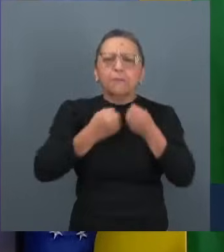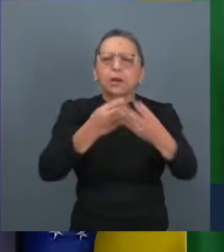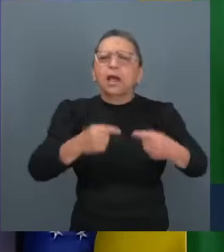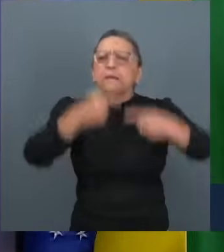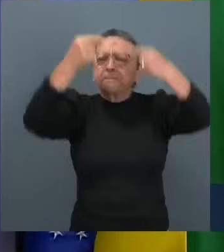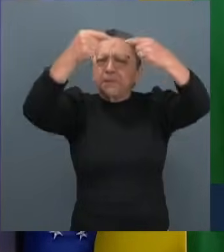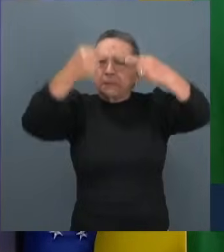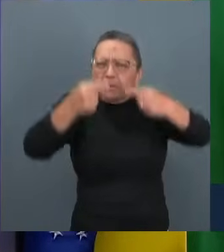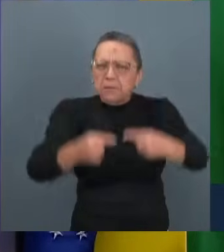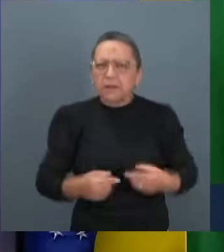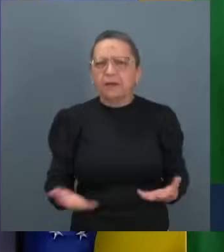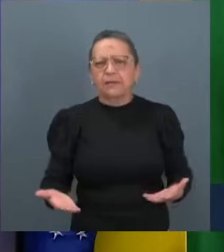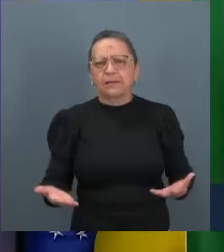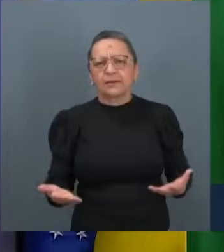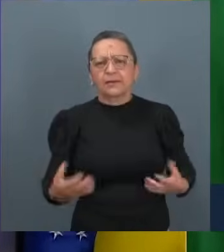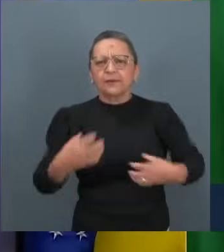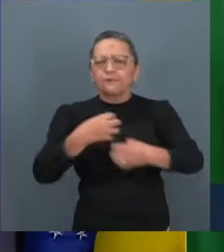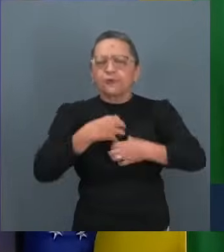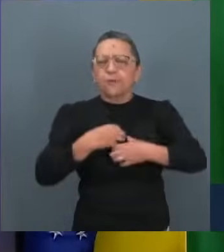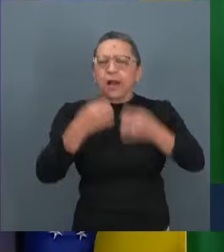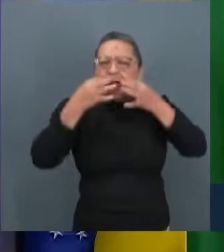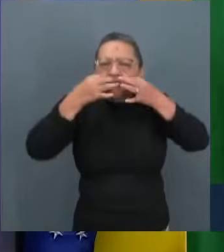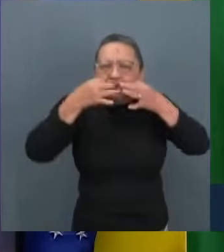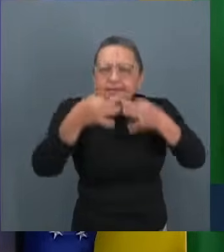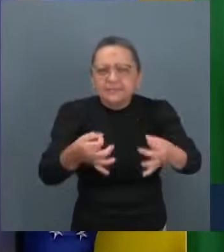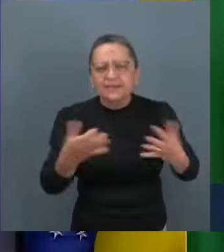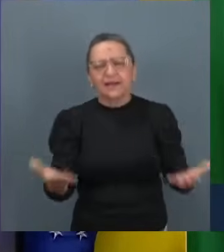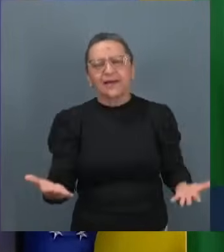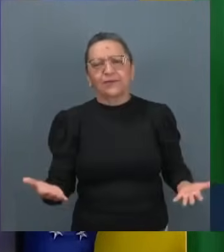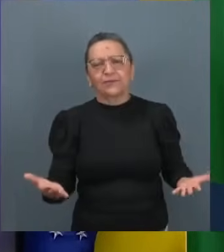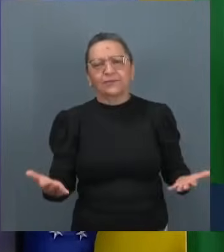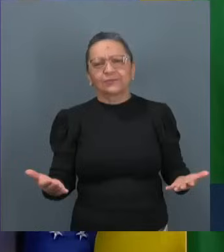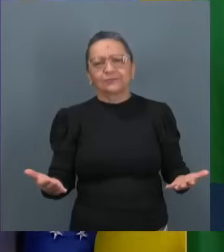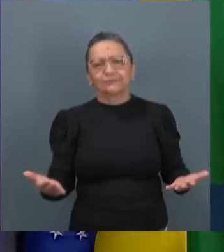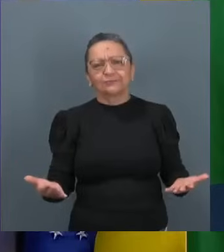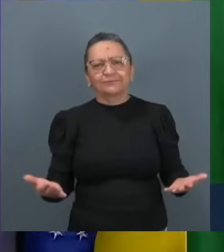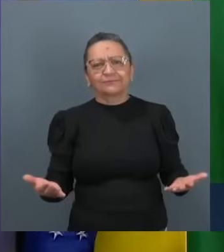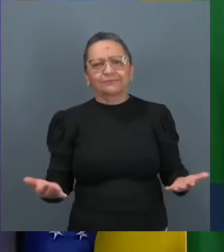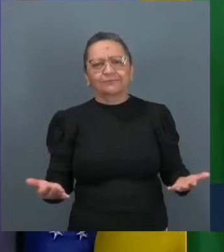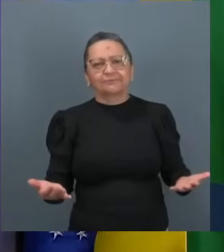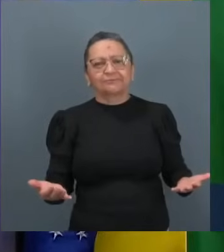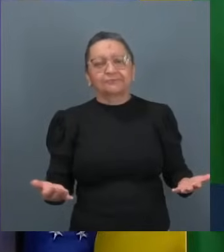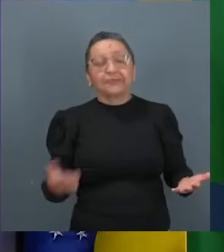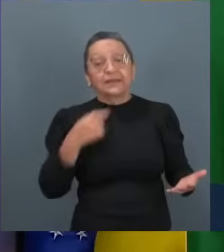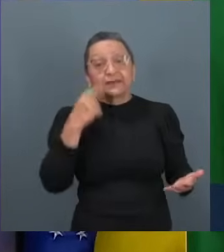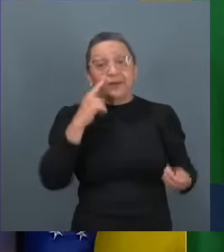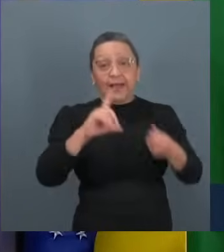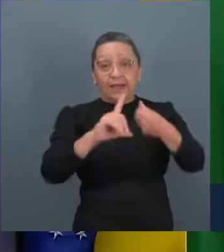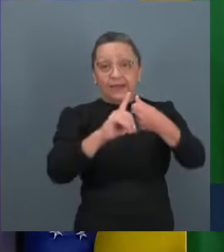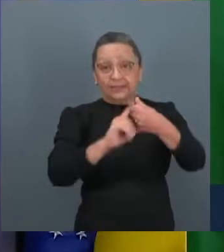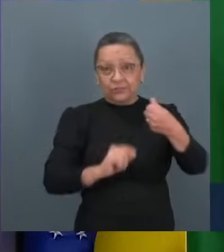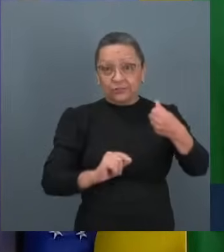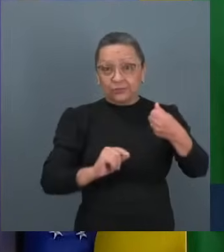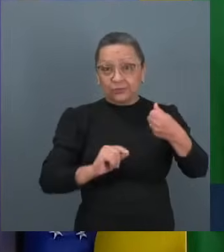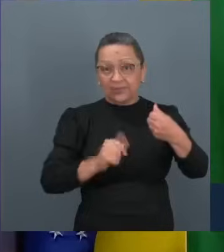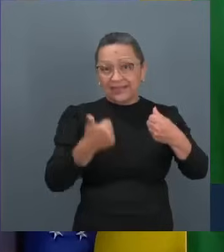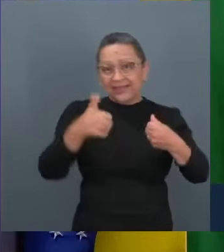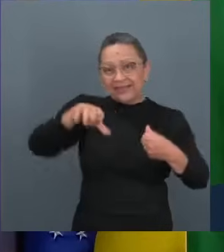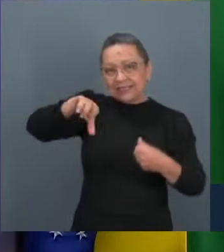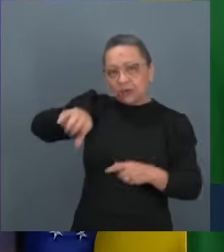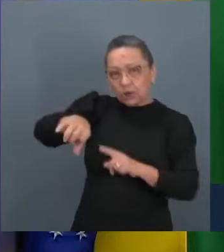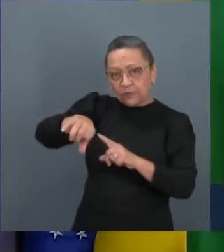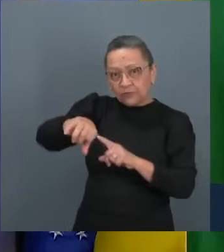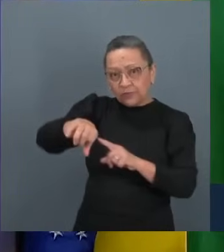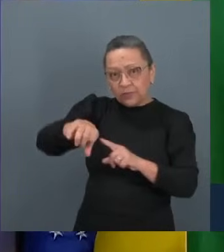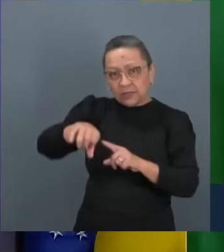coerente, com atenção à letra da lei. Esse artigo 19, conforme foi